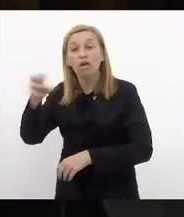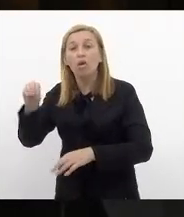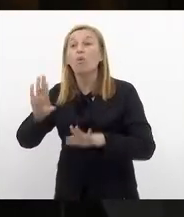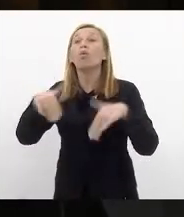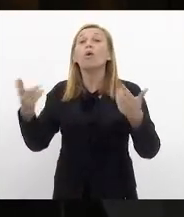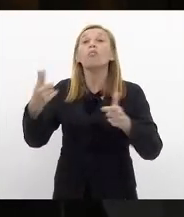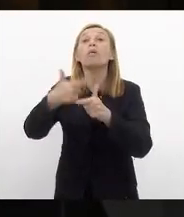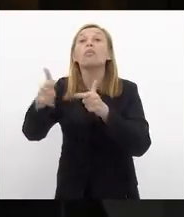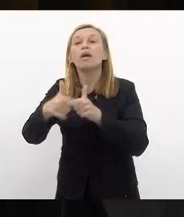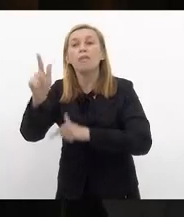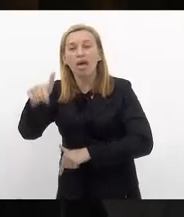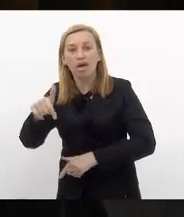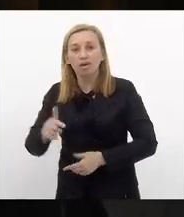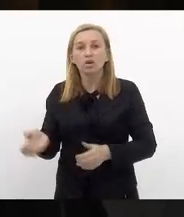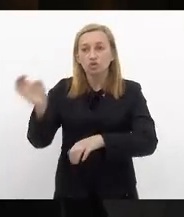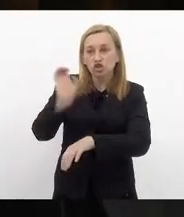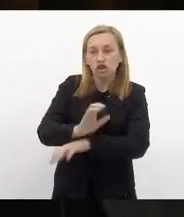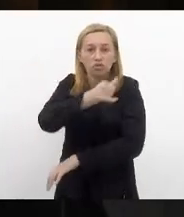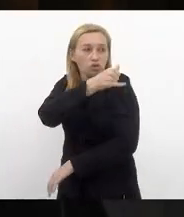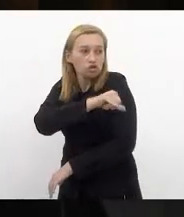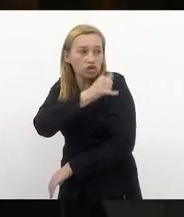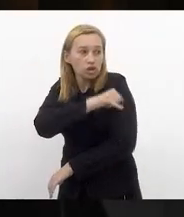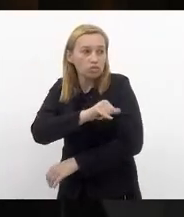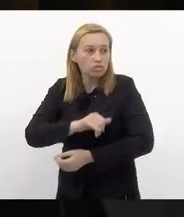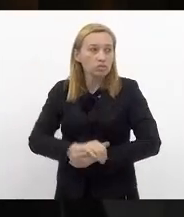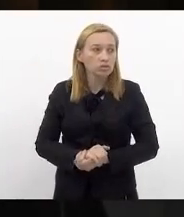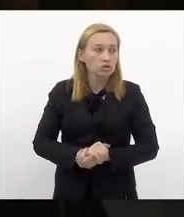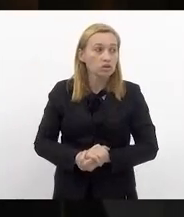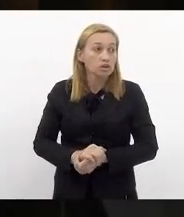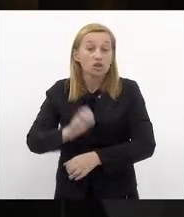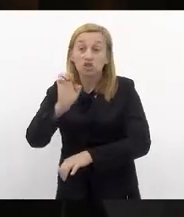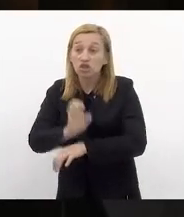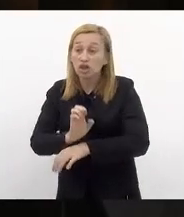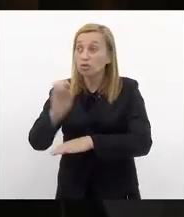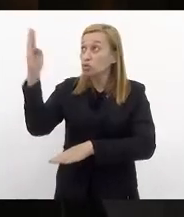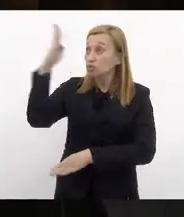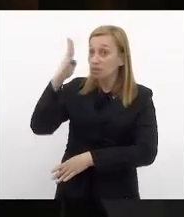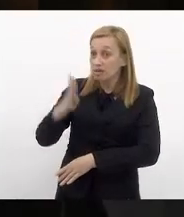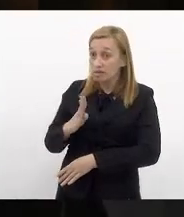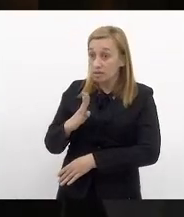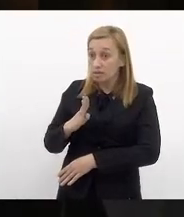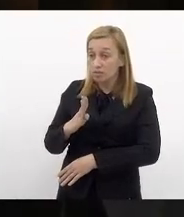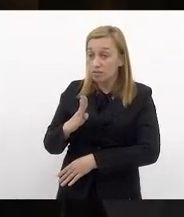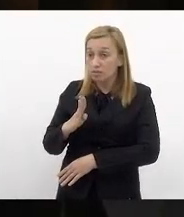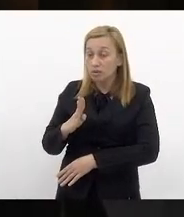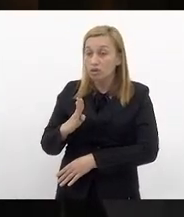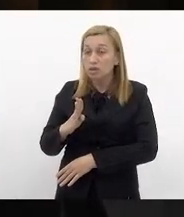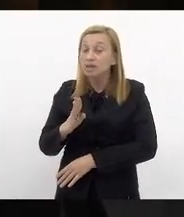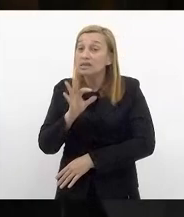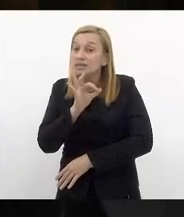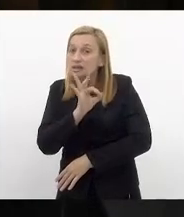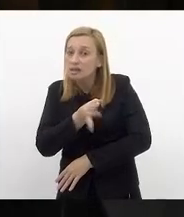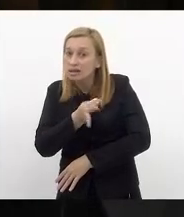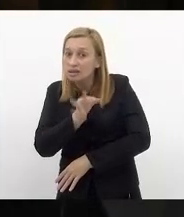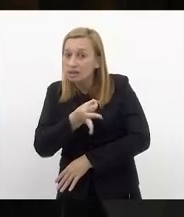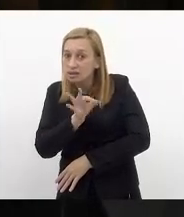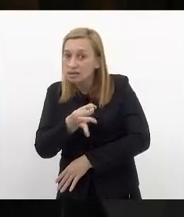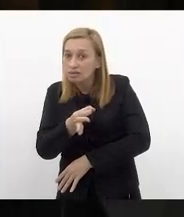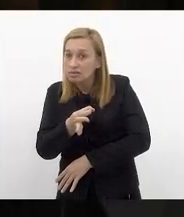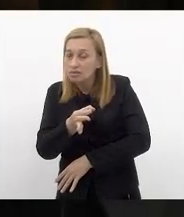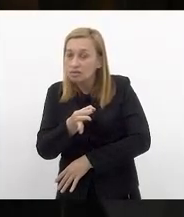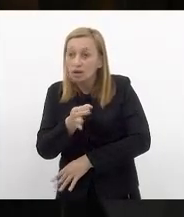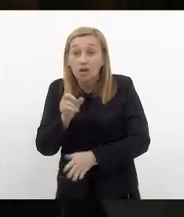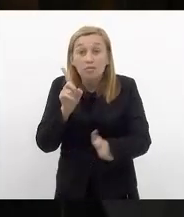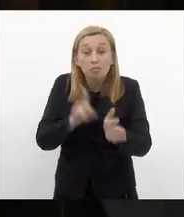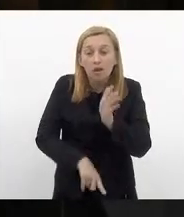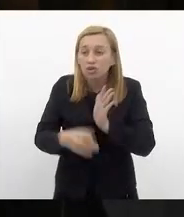esse? O Estado do Rio de Janeiro é o Estado no Brasil que proporcionalmente